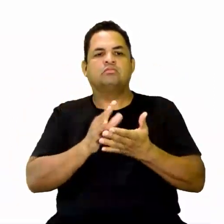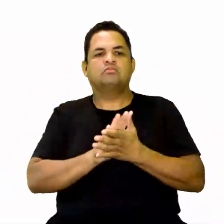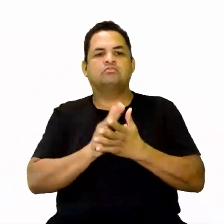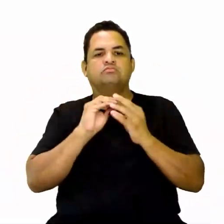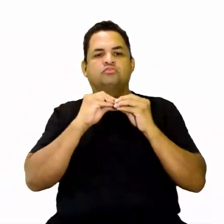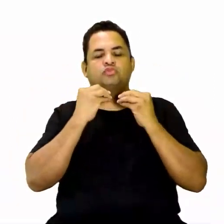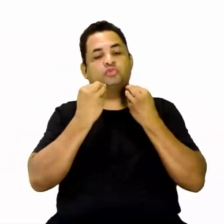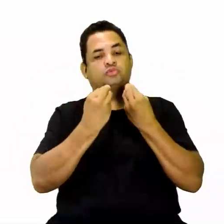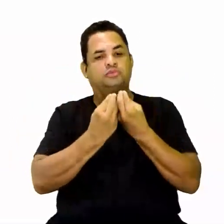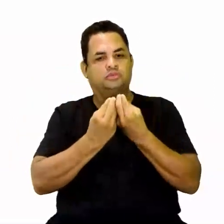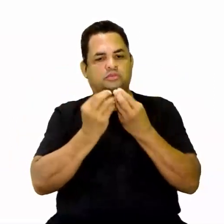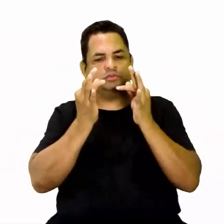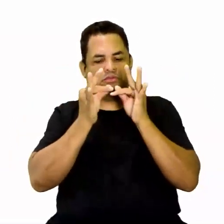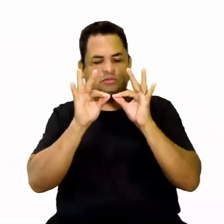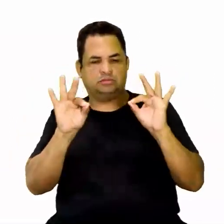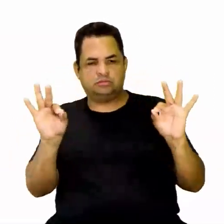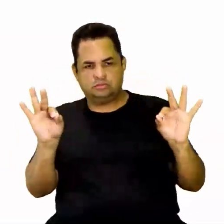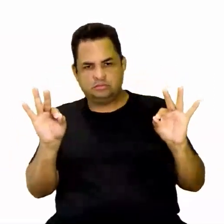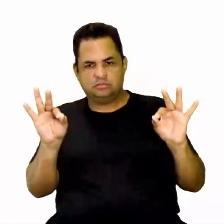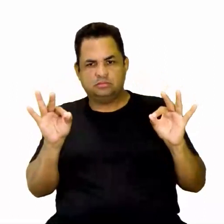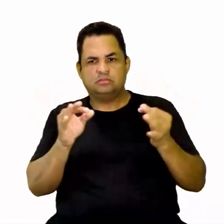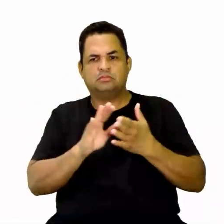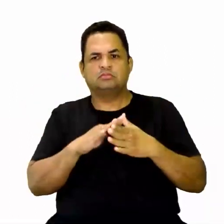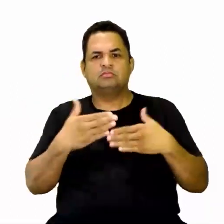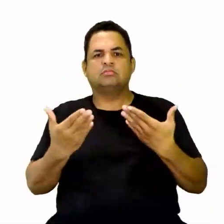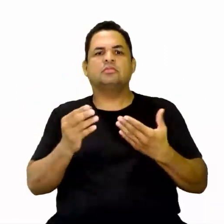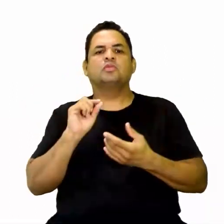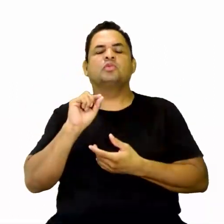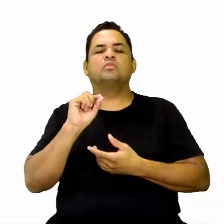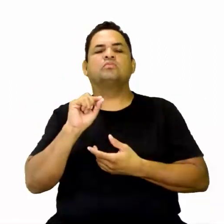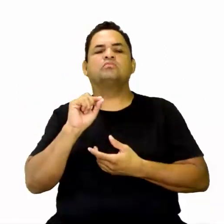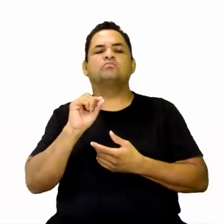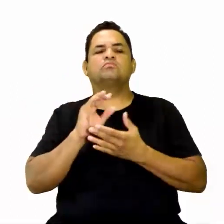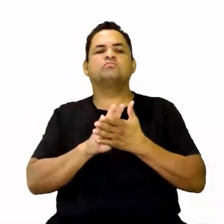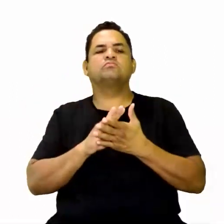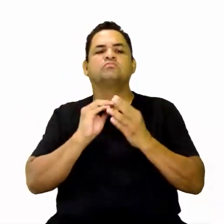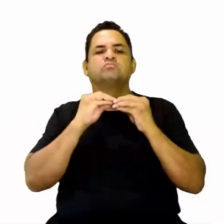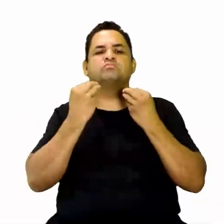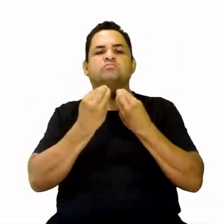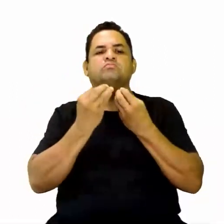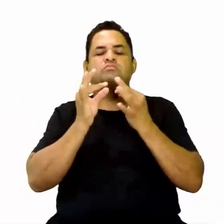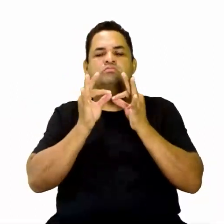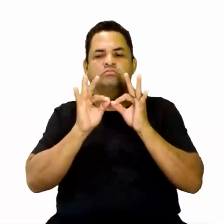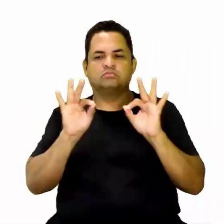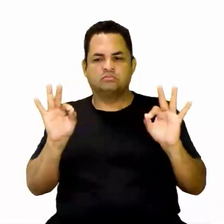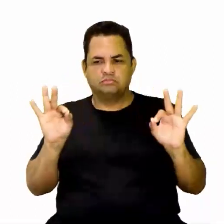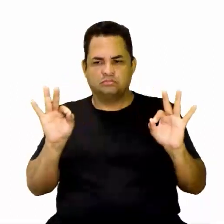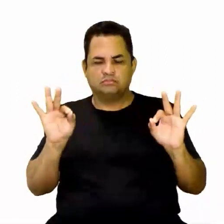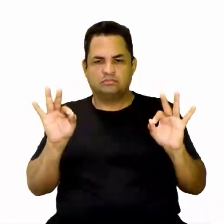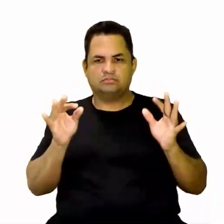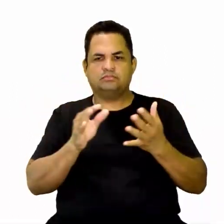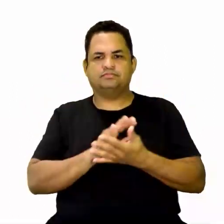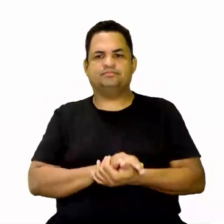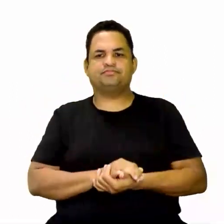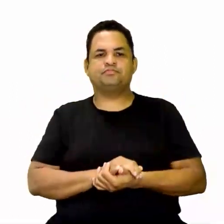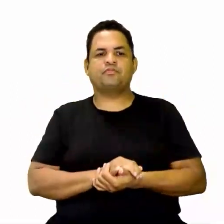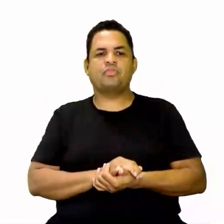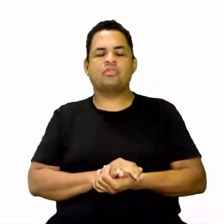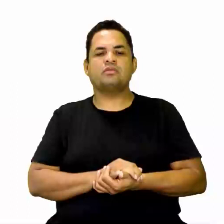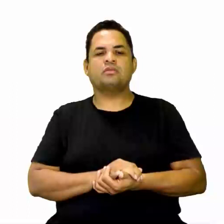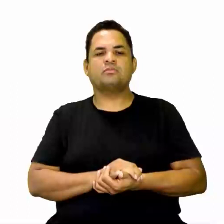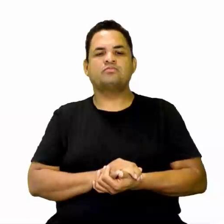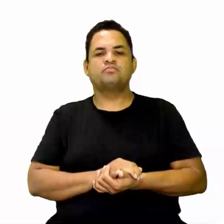substâncias simples. O que são realmente substâncias simples?